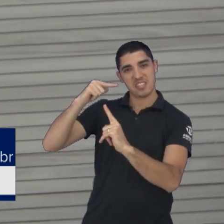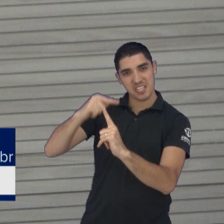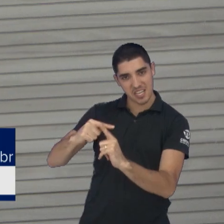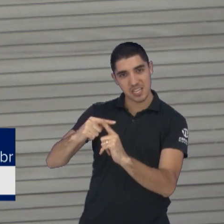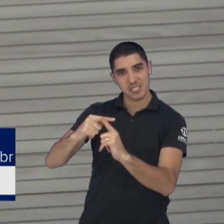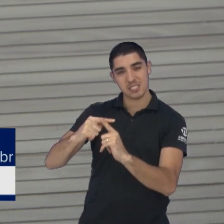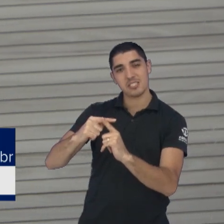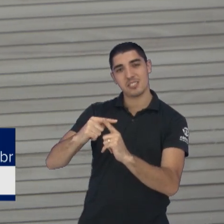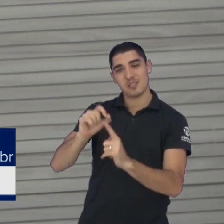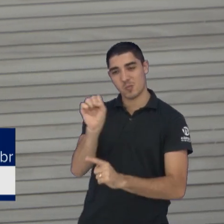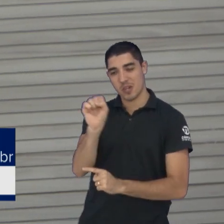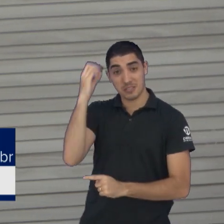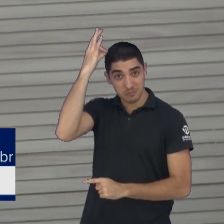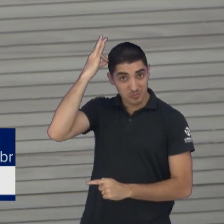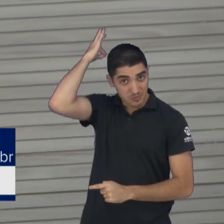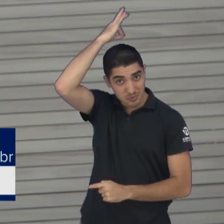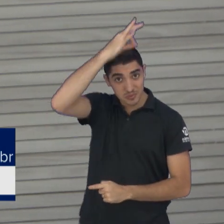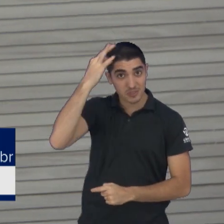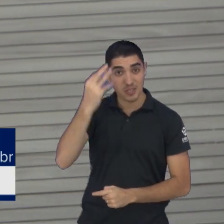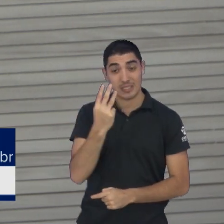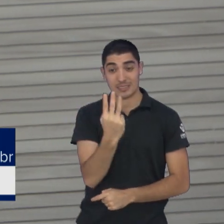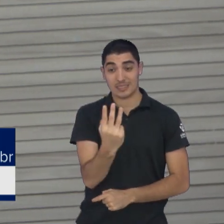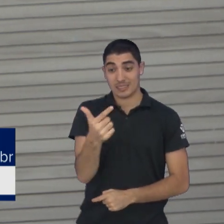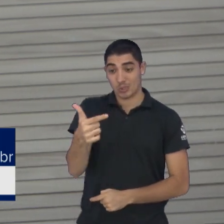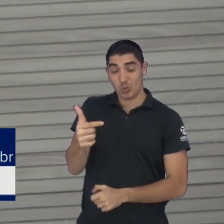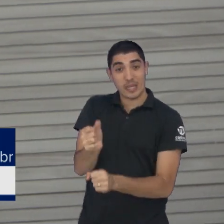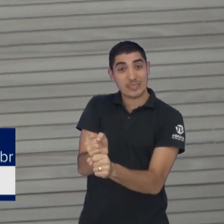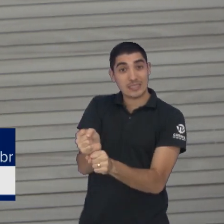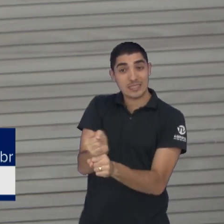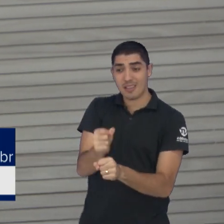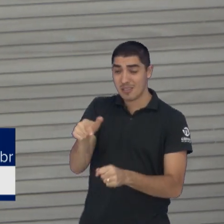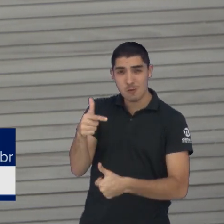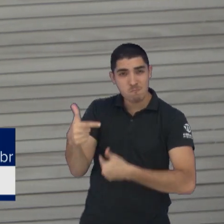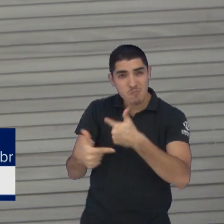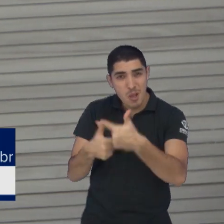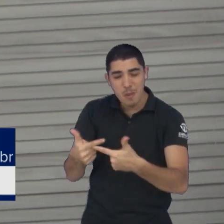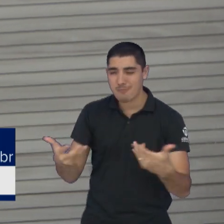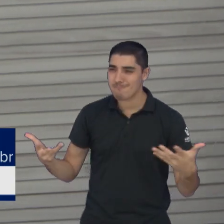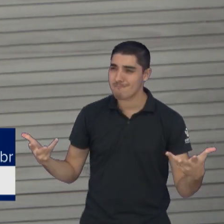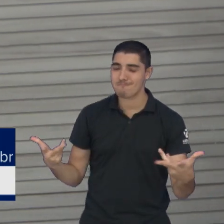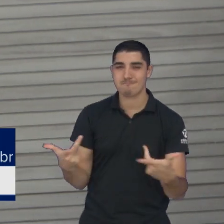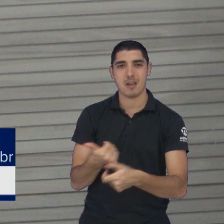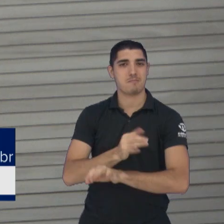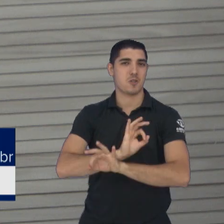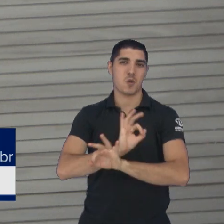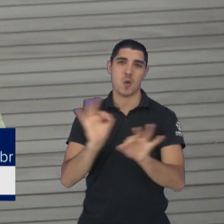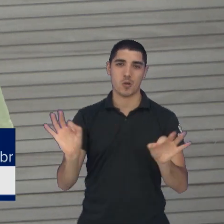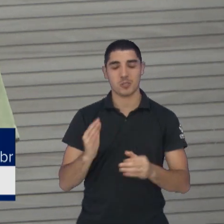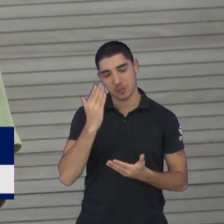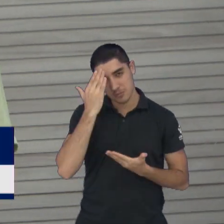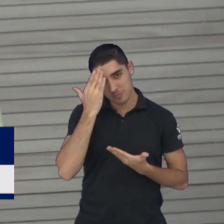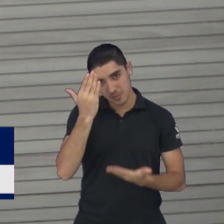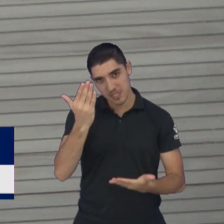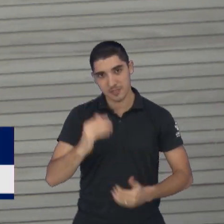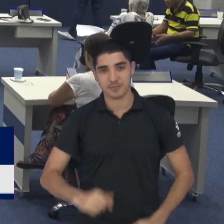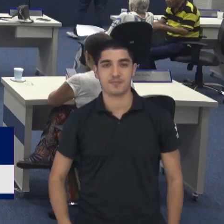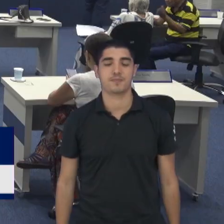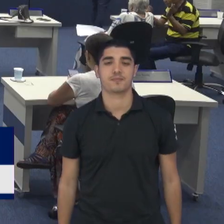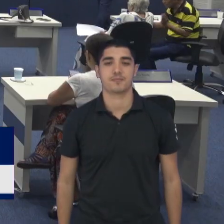Santo, 32 anos de um ótimo serviço prestado à nossa comunidade. Obrigado, senhor presidente.